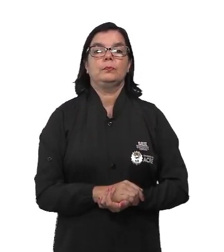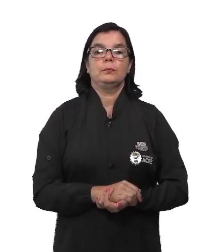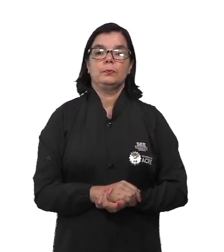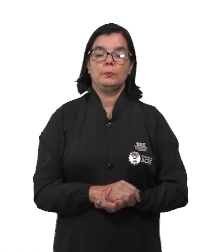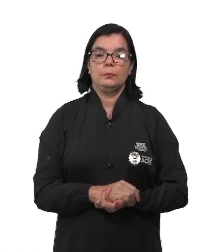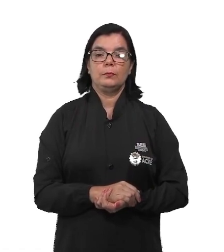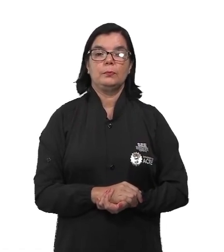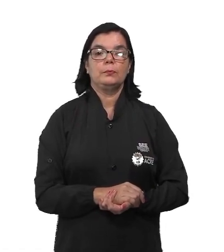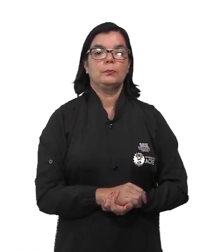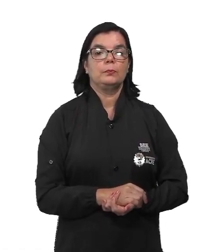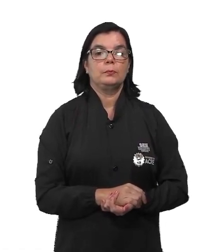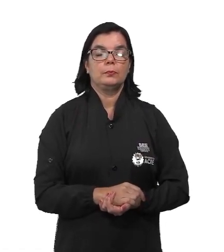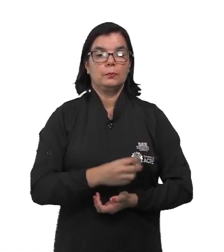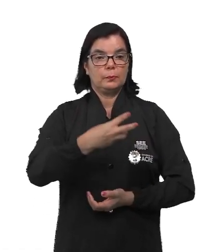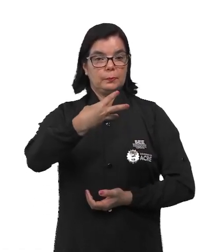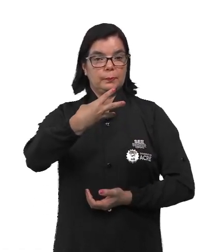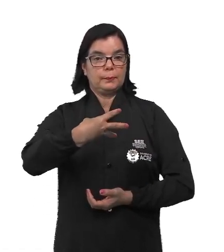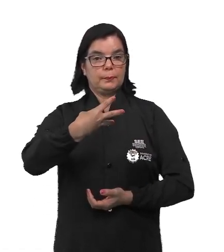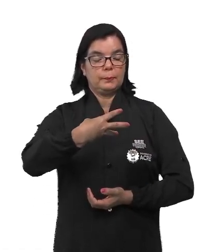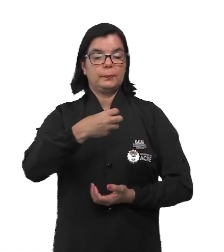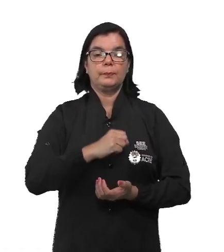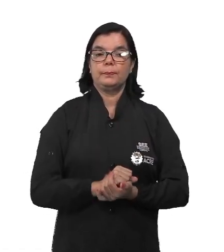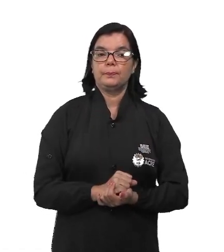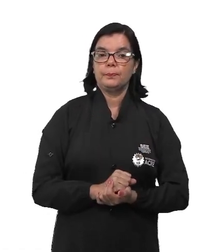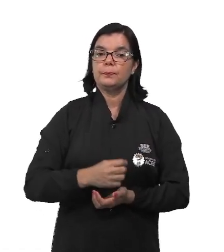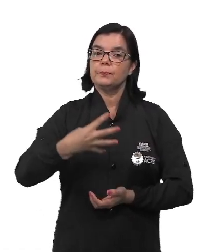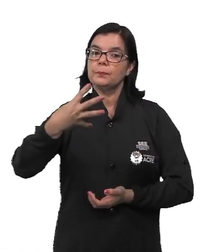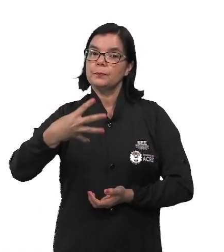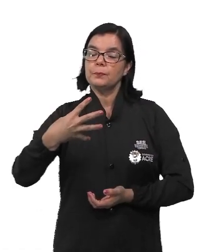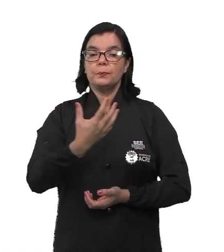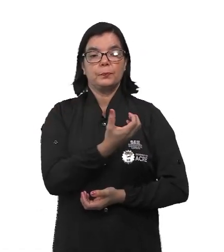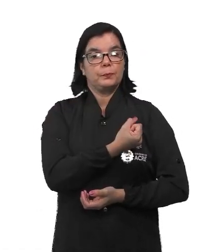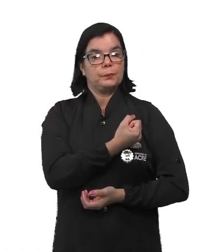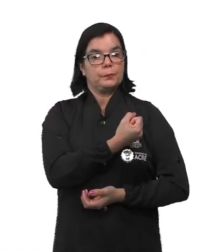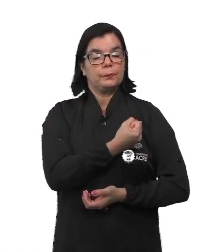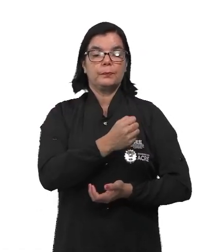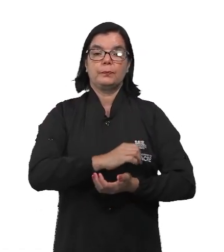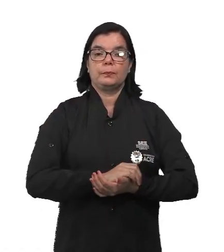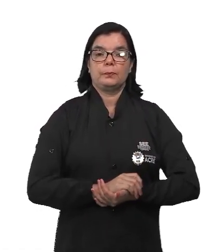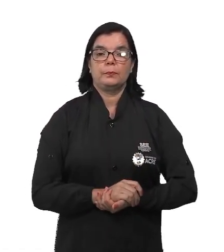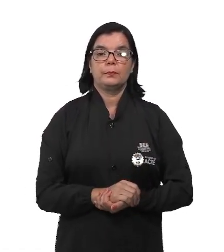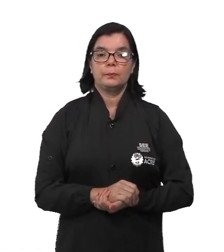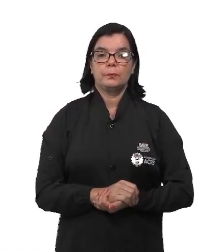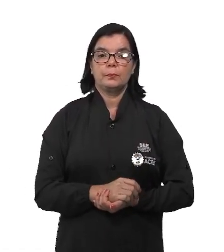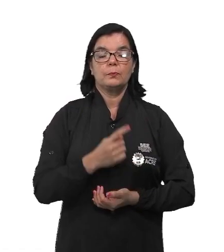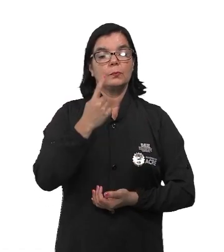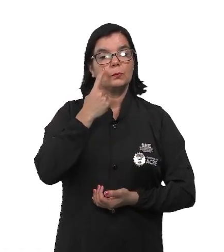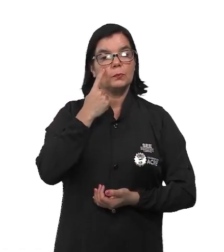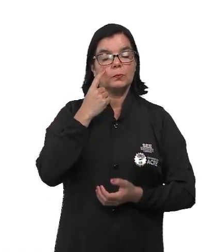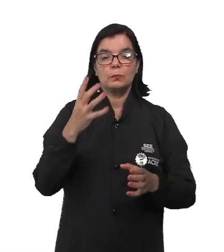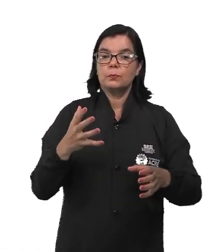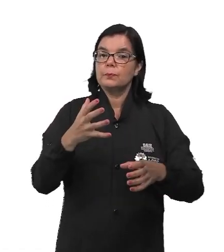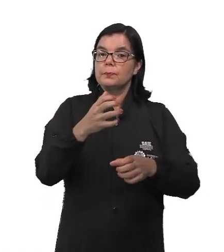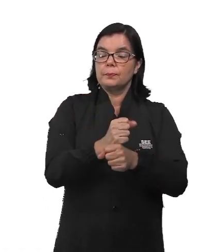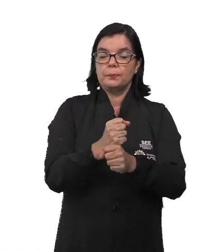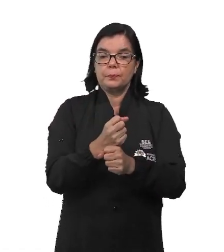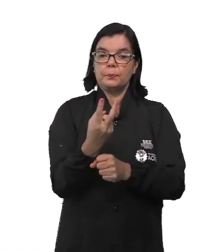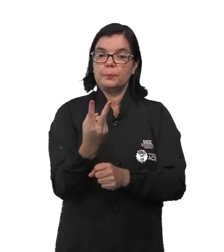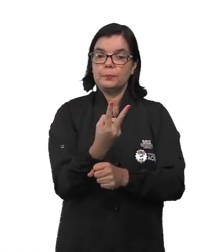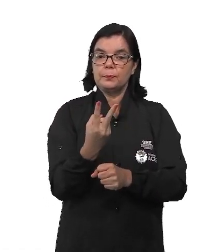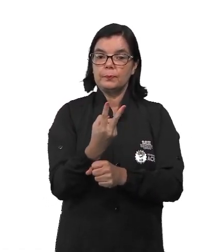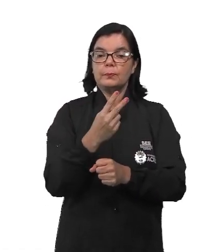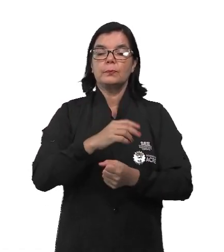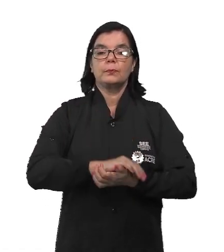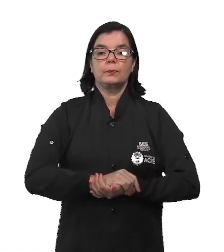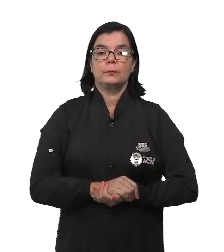o terceiro e o quarto valor. eu faço a soma deles dois,